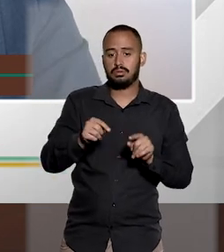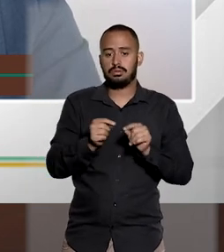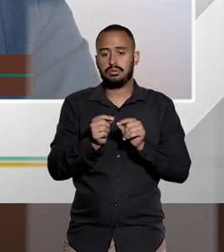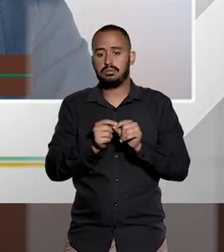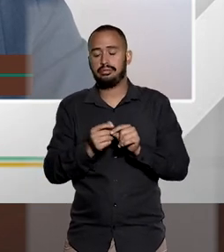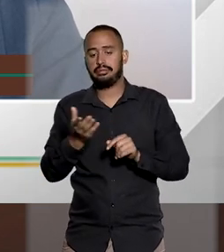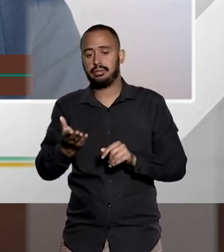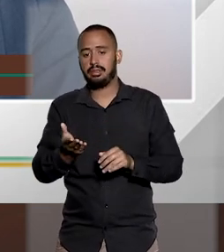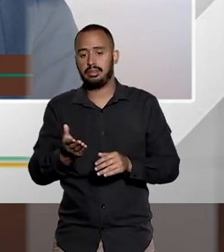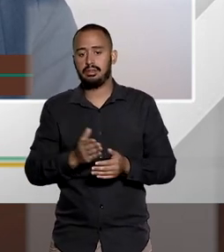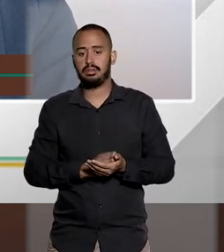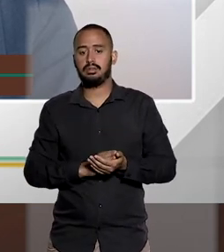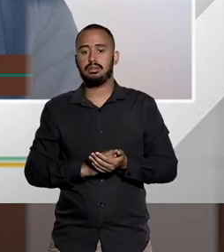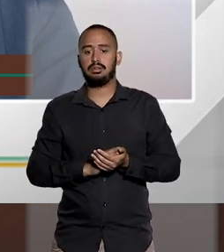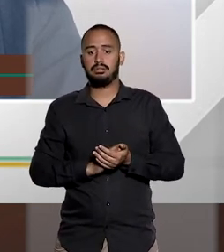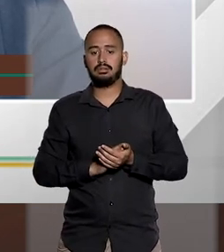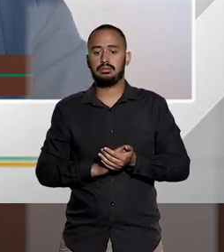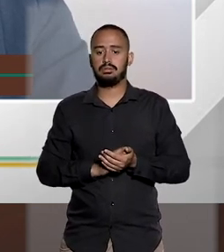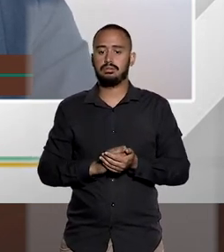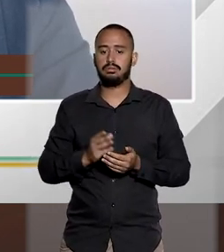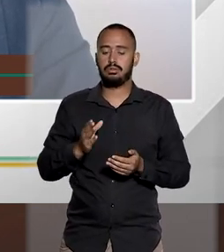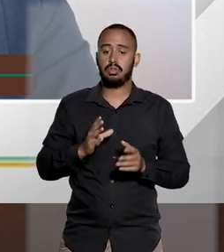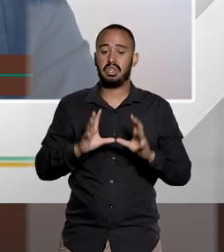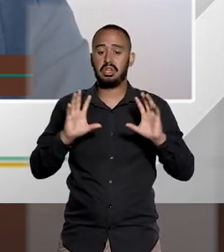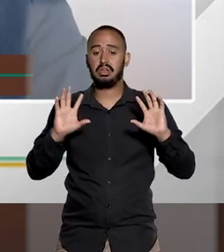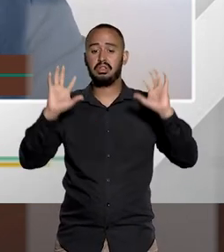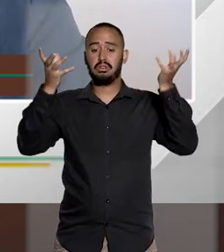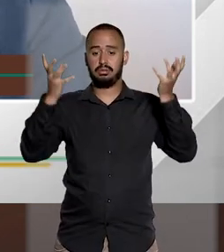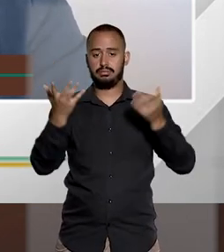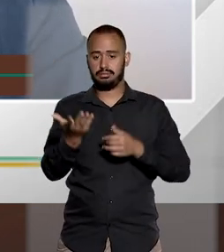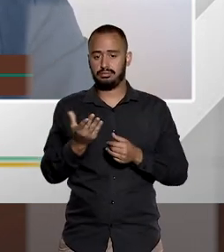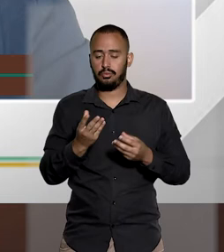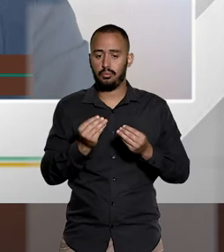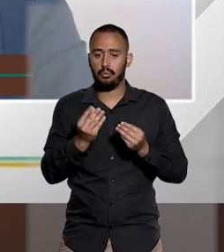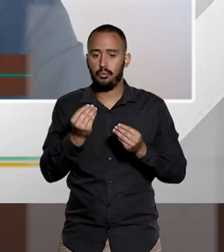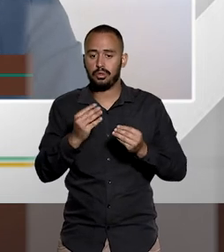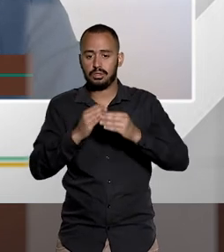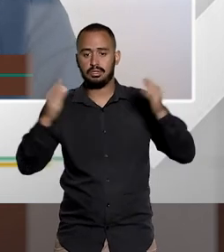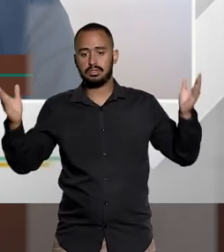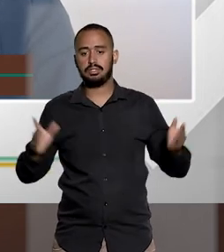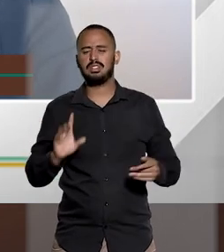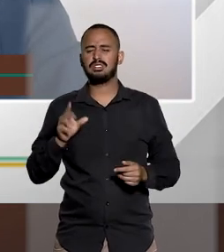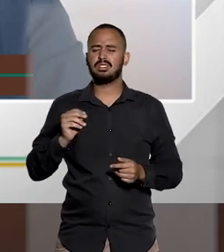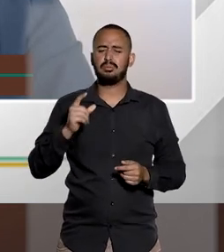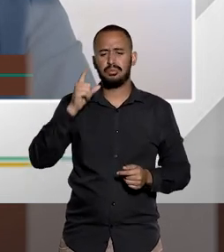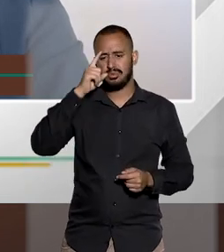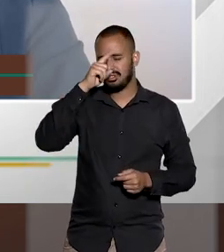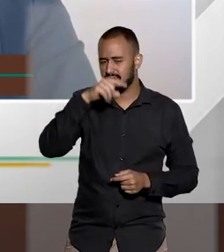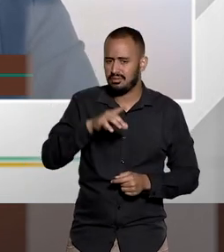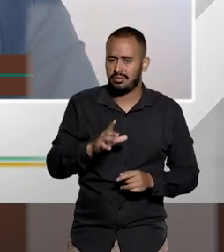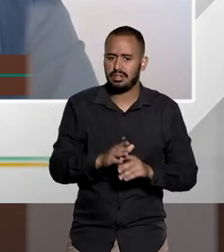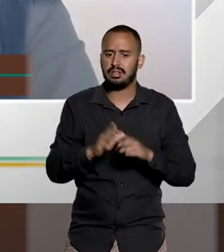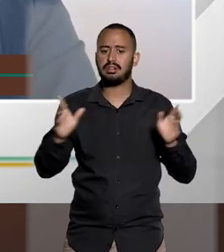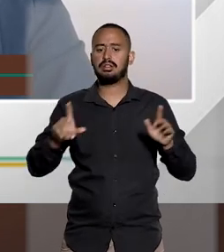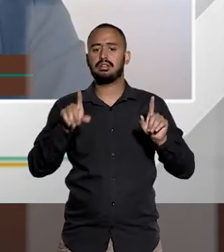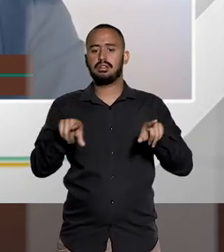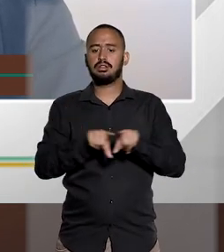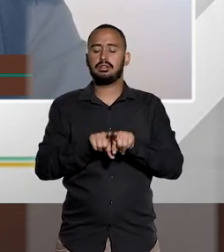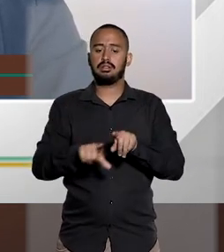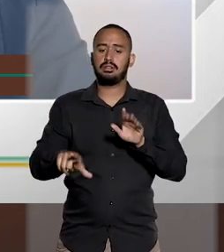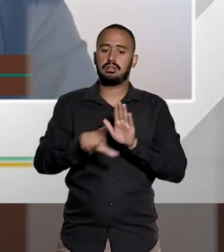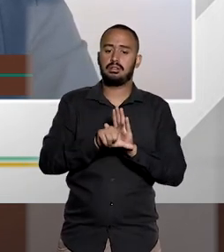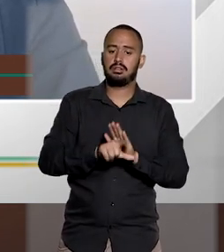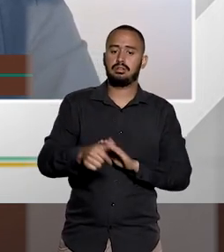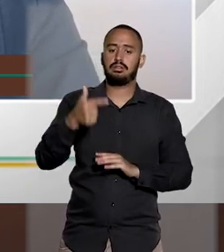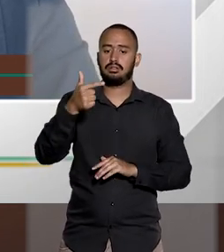aditivos contratuais, essas de grande vulto. E já era uma demanda muito grande, a partir da emenda 19 de 98,